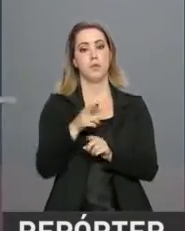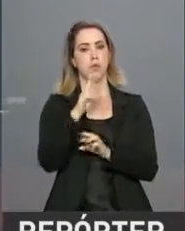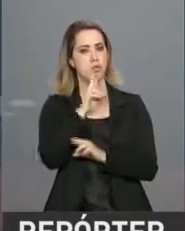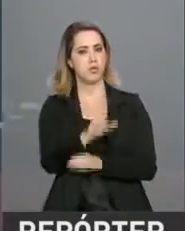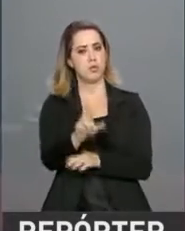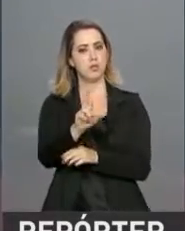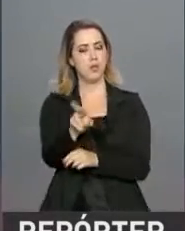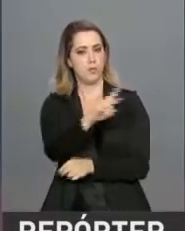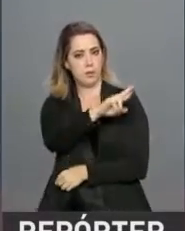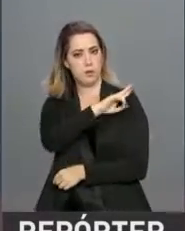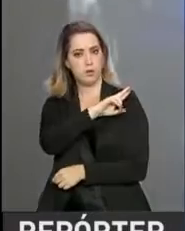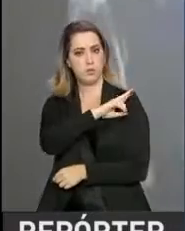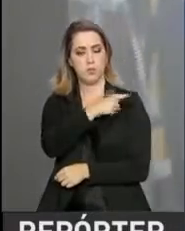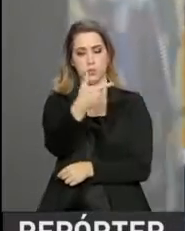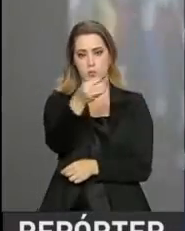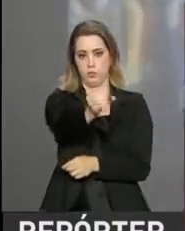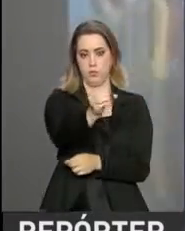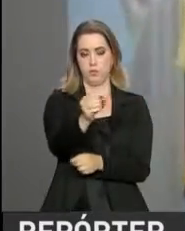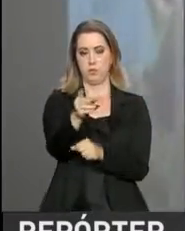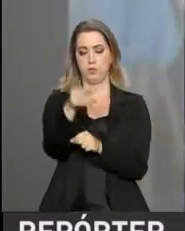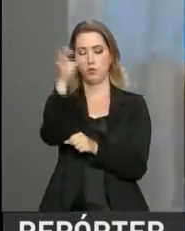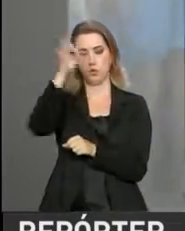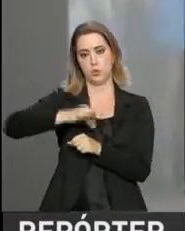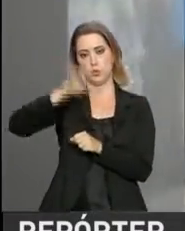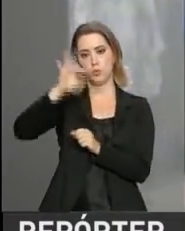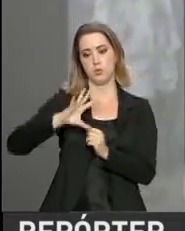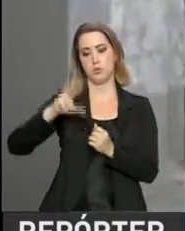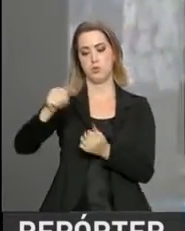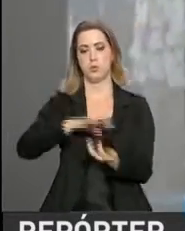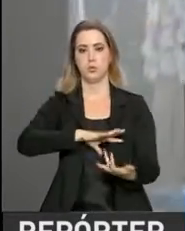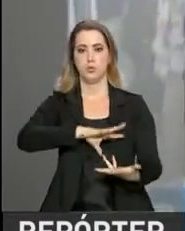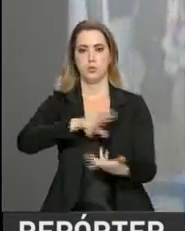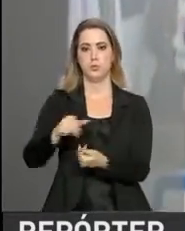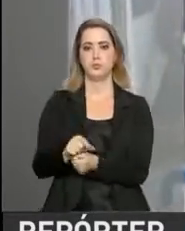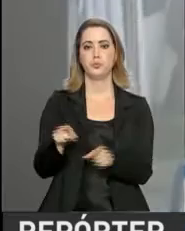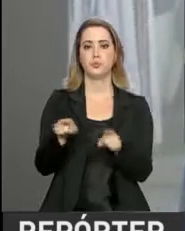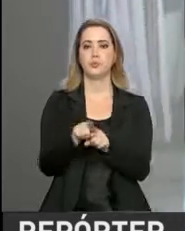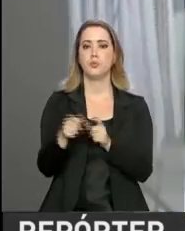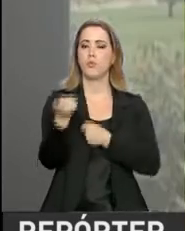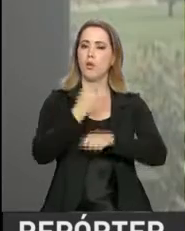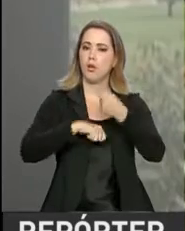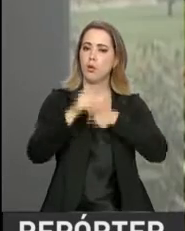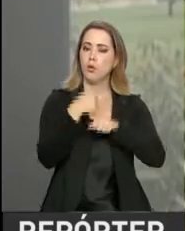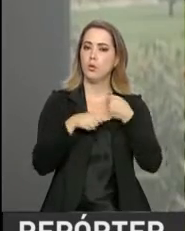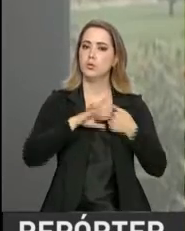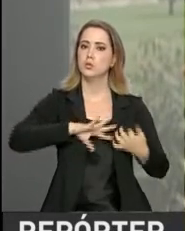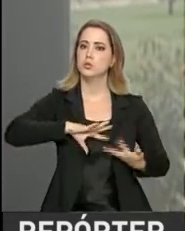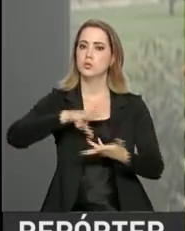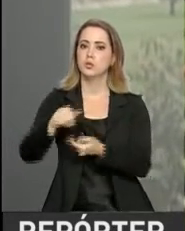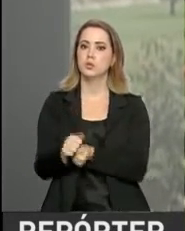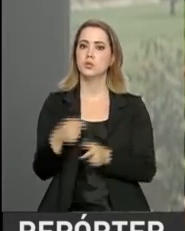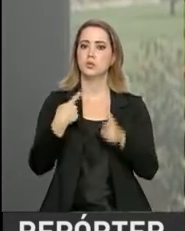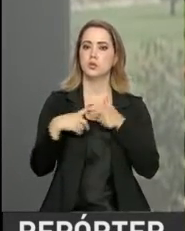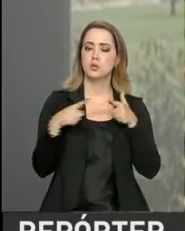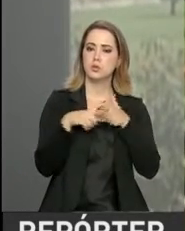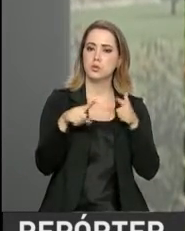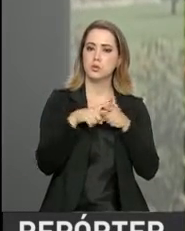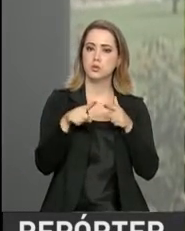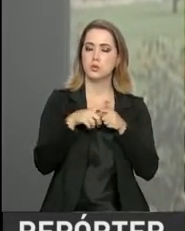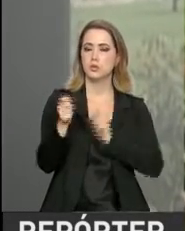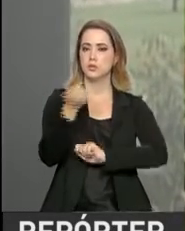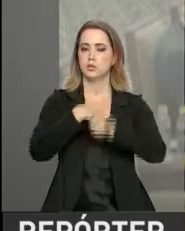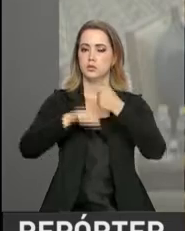quase 20% do total. O crescente papel na economia mundial desses países emergentes e a crise nas economias desenvolvidas